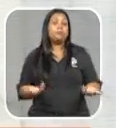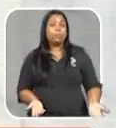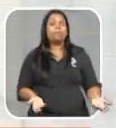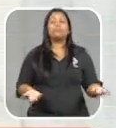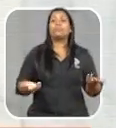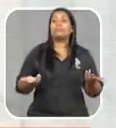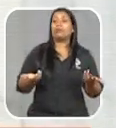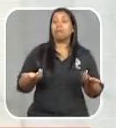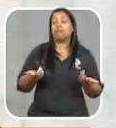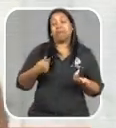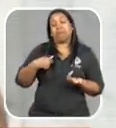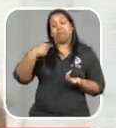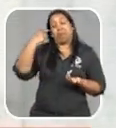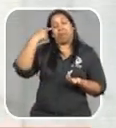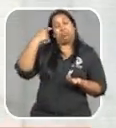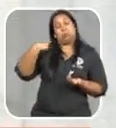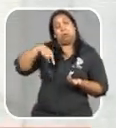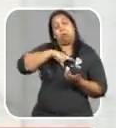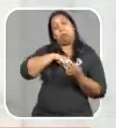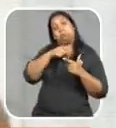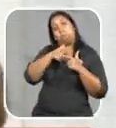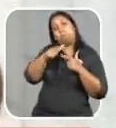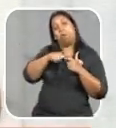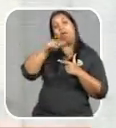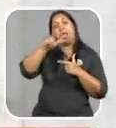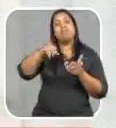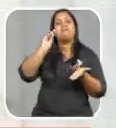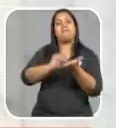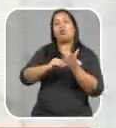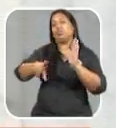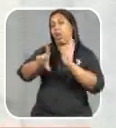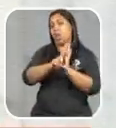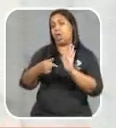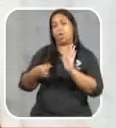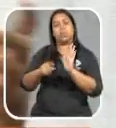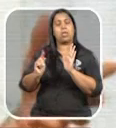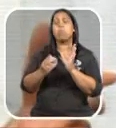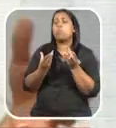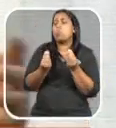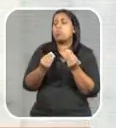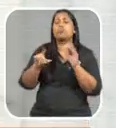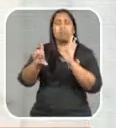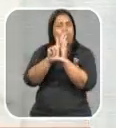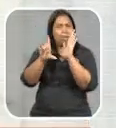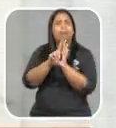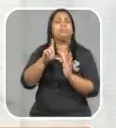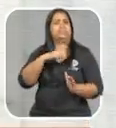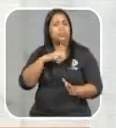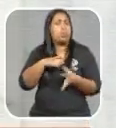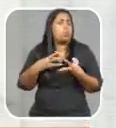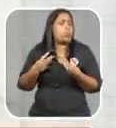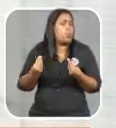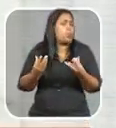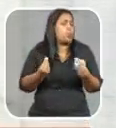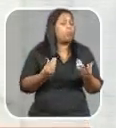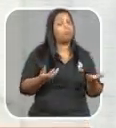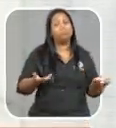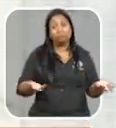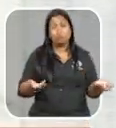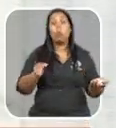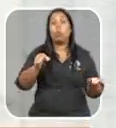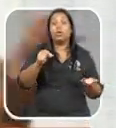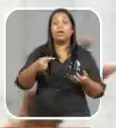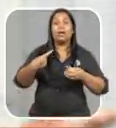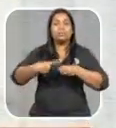demais. Então, é óbvio, a cidade muda, você tem que atualizar uma lei ou outra, as proposituras são